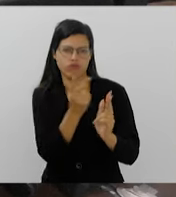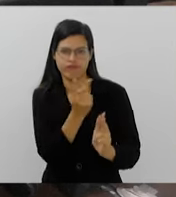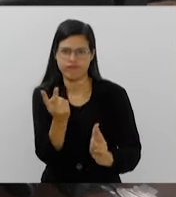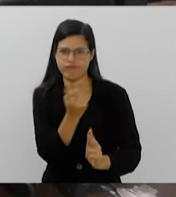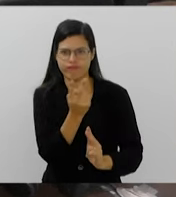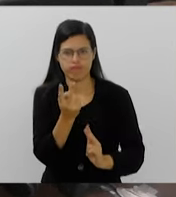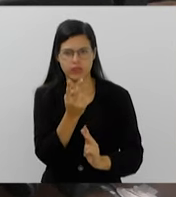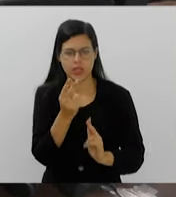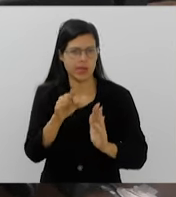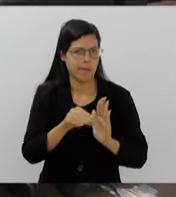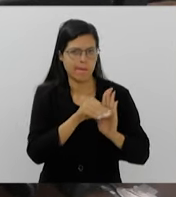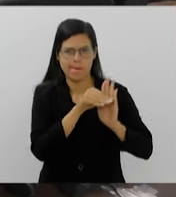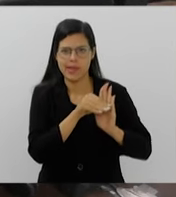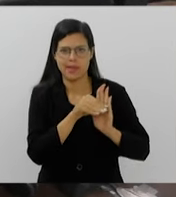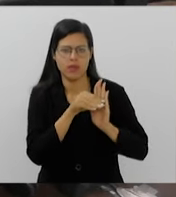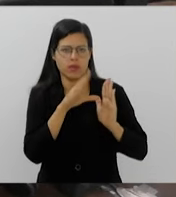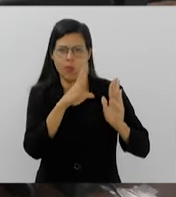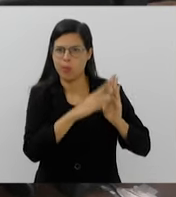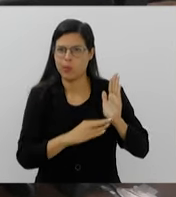Botou emenda e emenda nos dois.